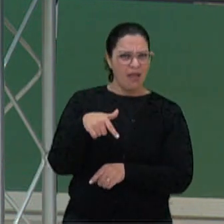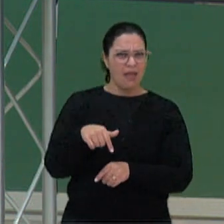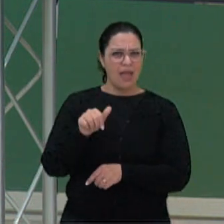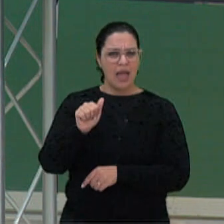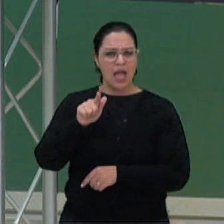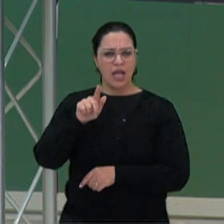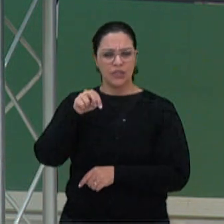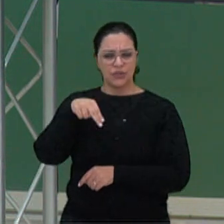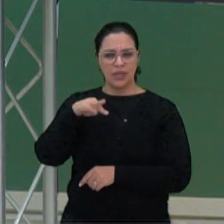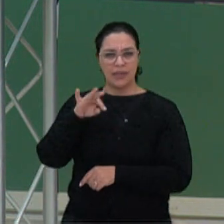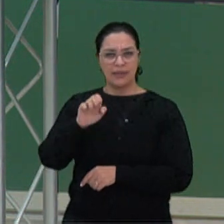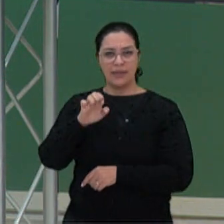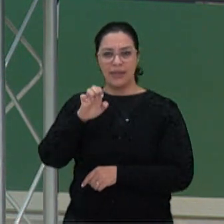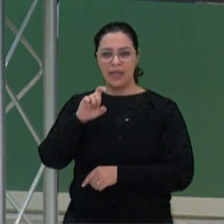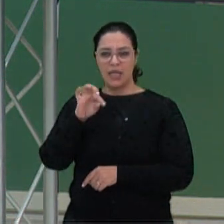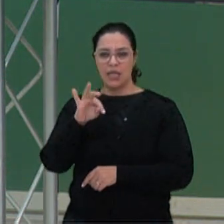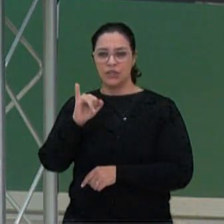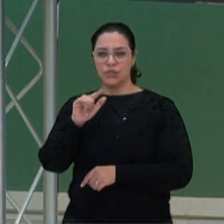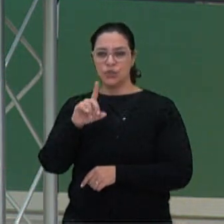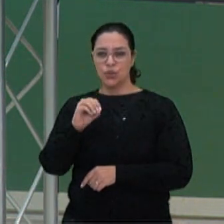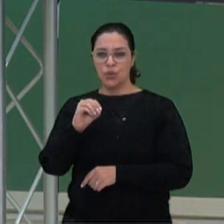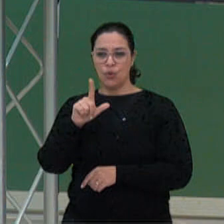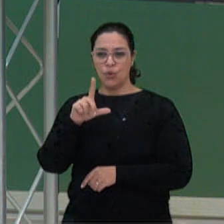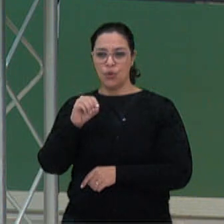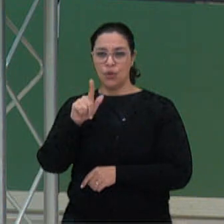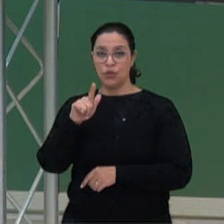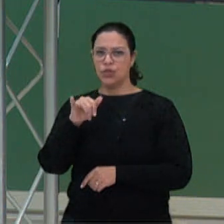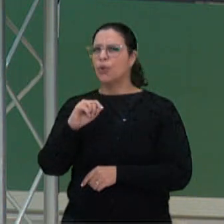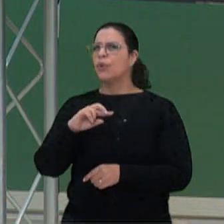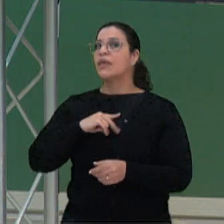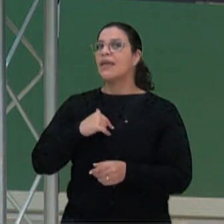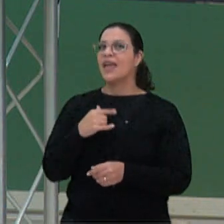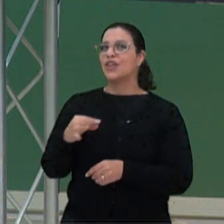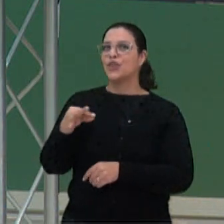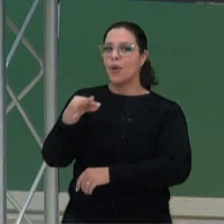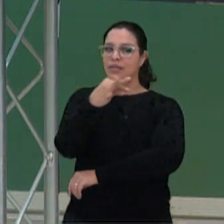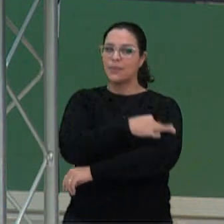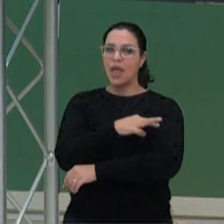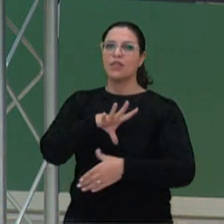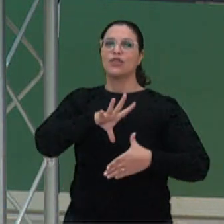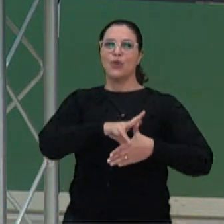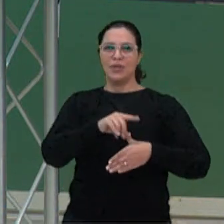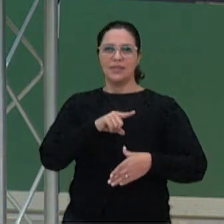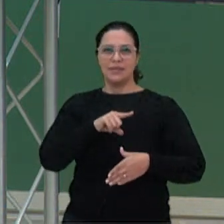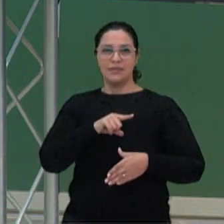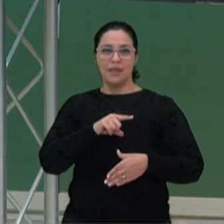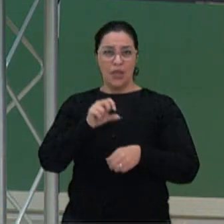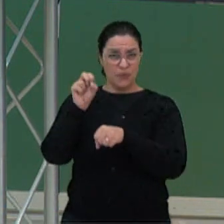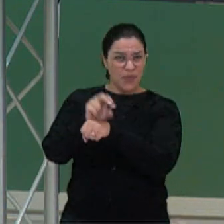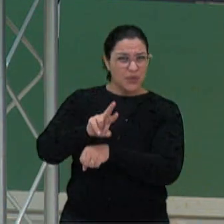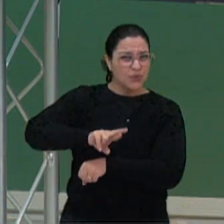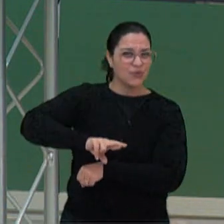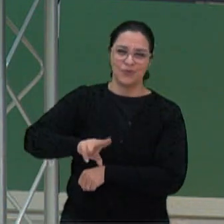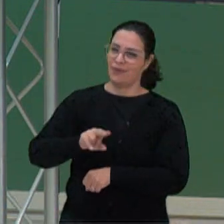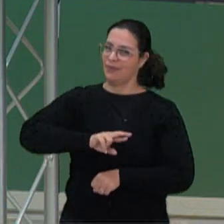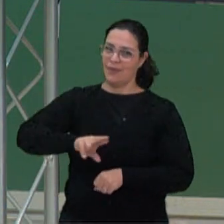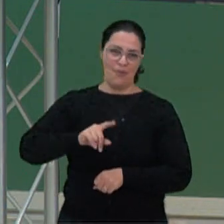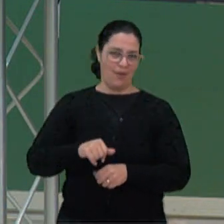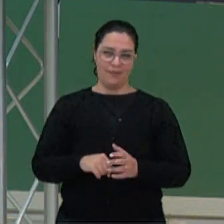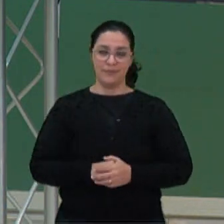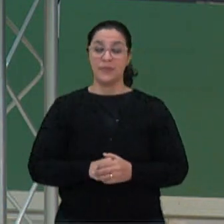é agente etiológico, gente? É que contamina a gente com a doença. Não é, são vírus diferentes, então não pode